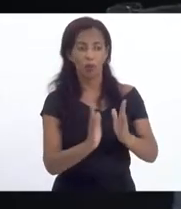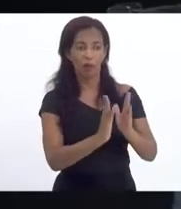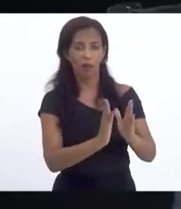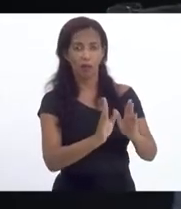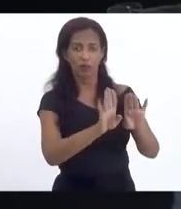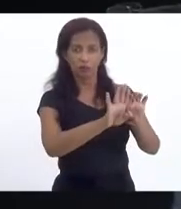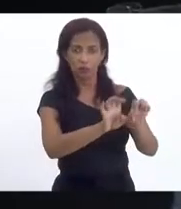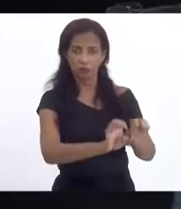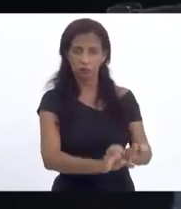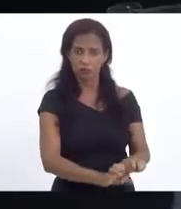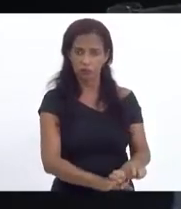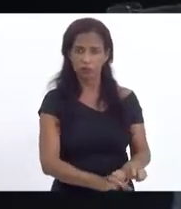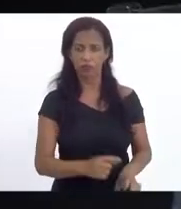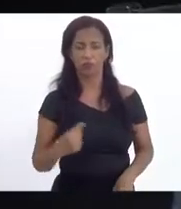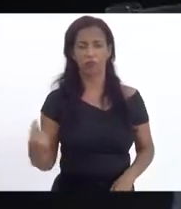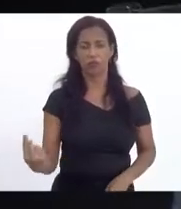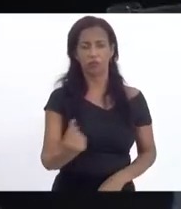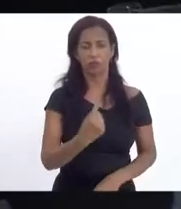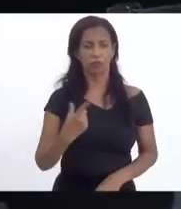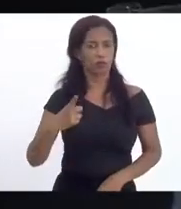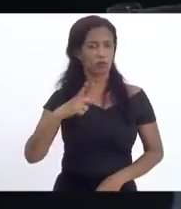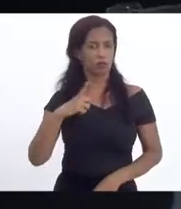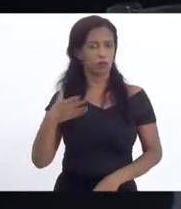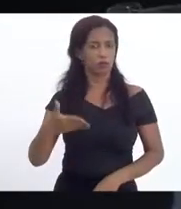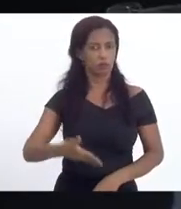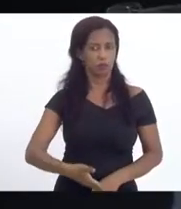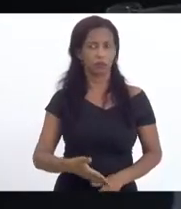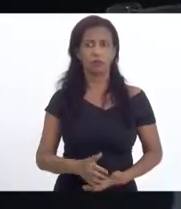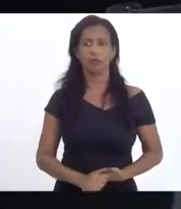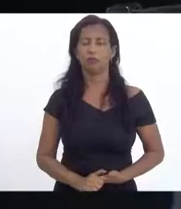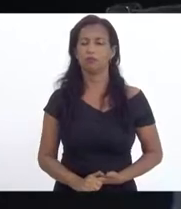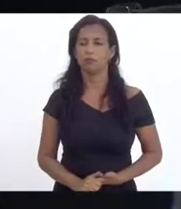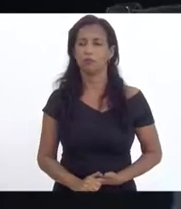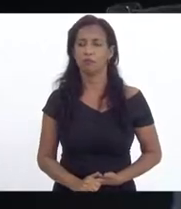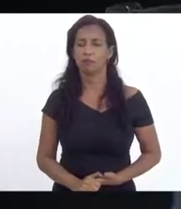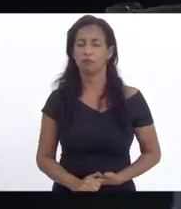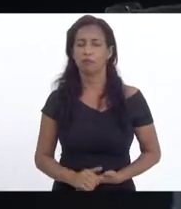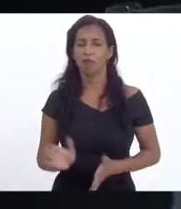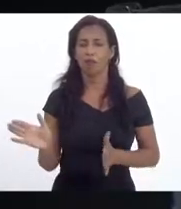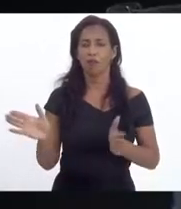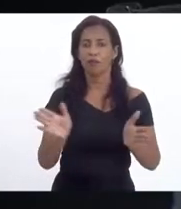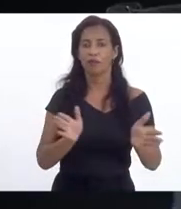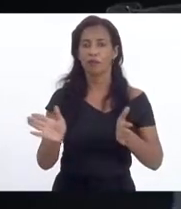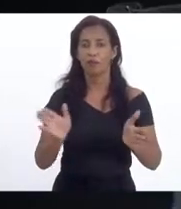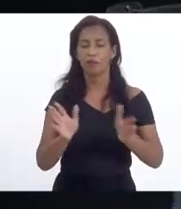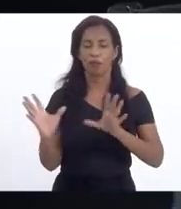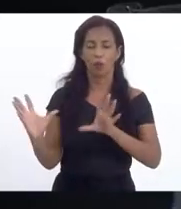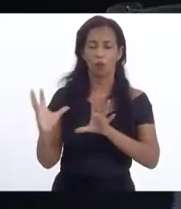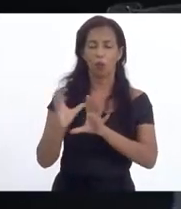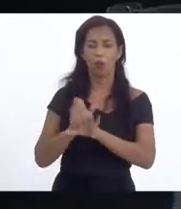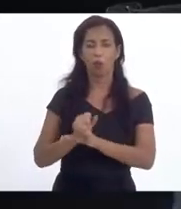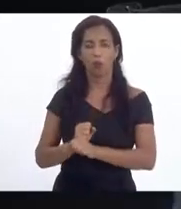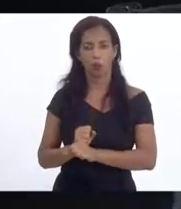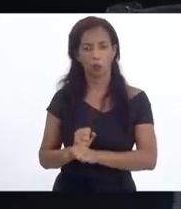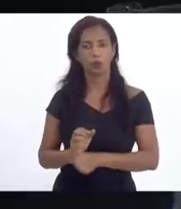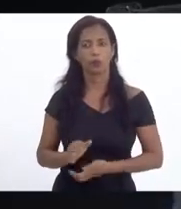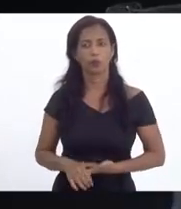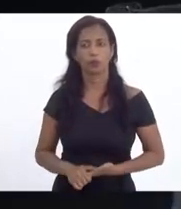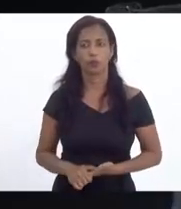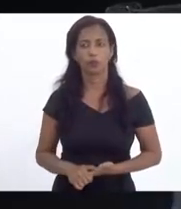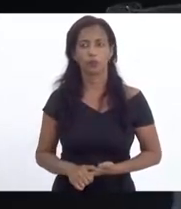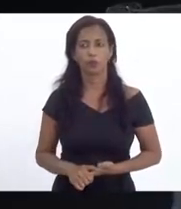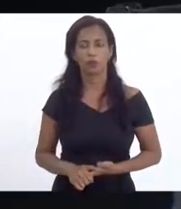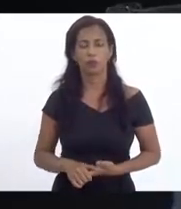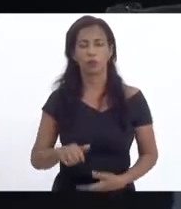estruturante, nós temos aqui a viabilidade da conclusão, senhor presidente, da